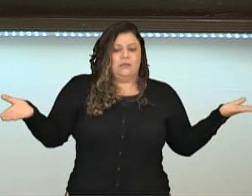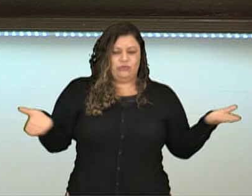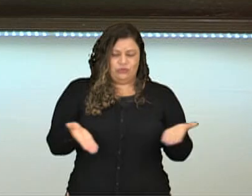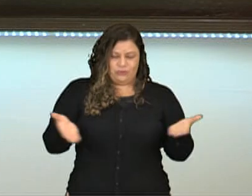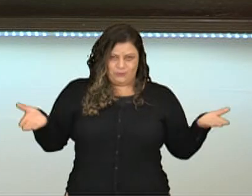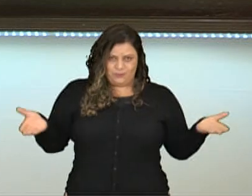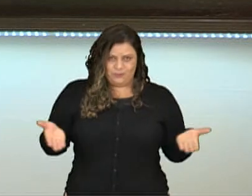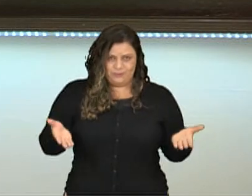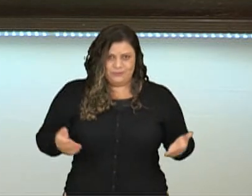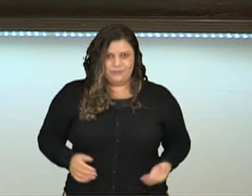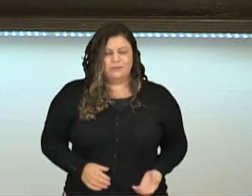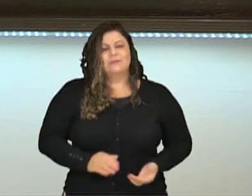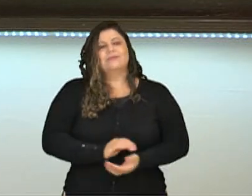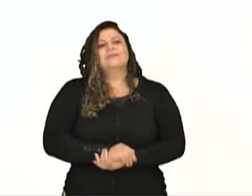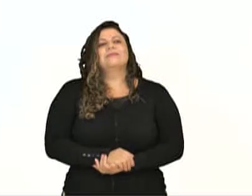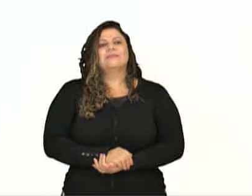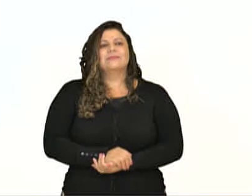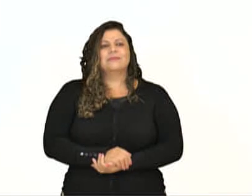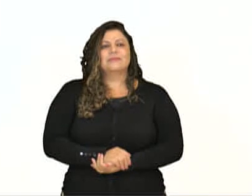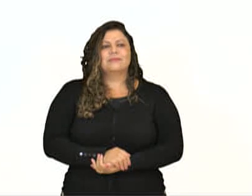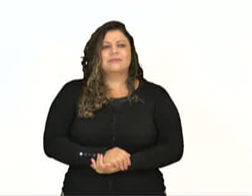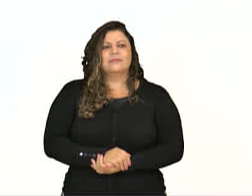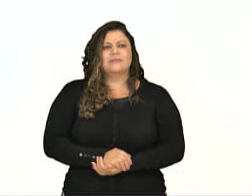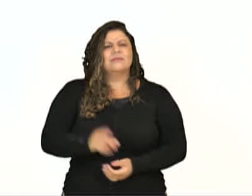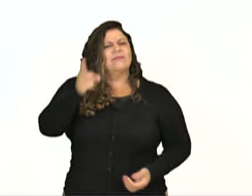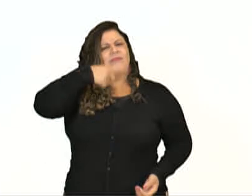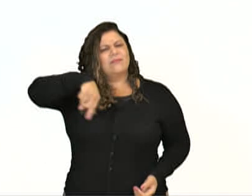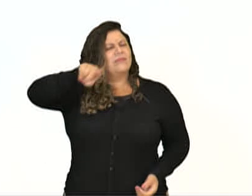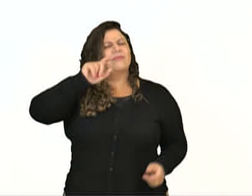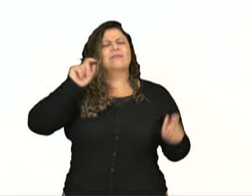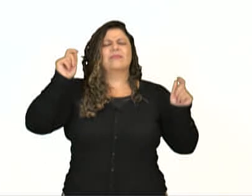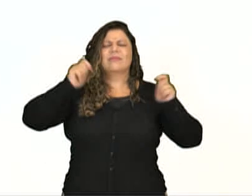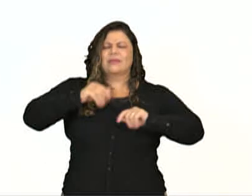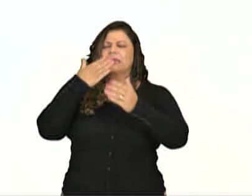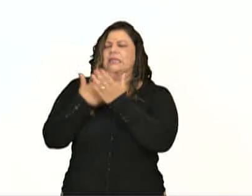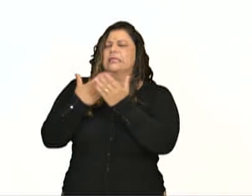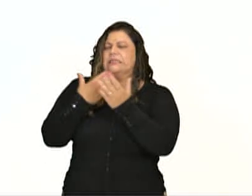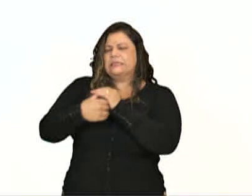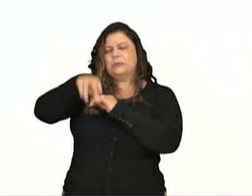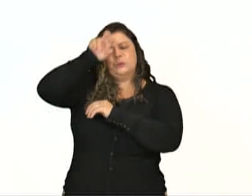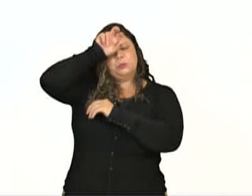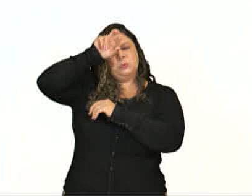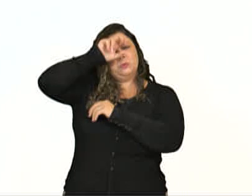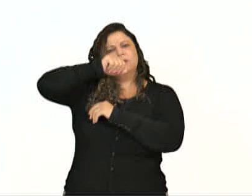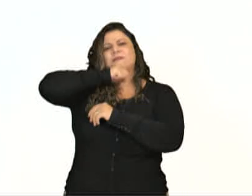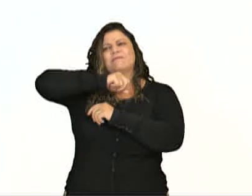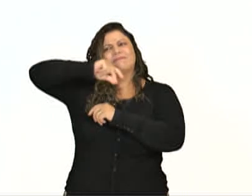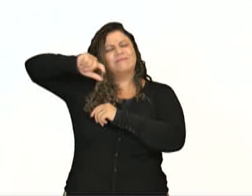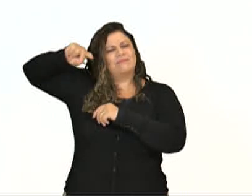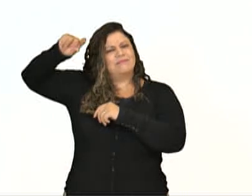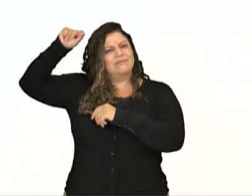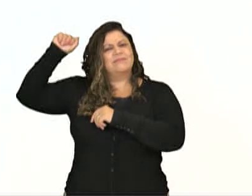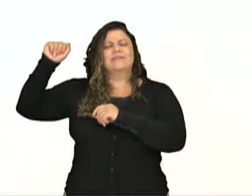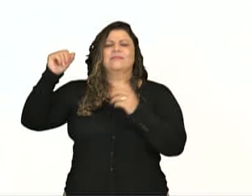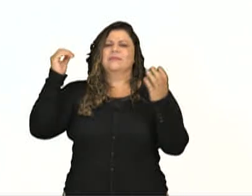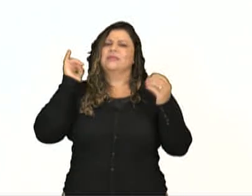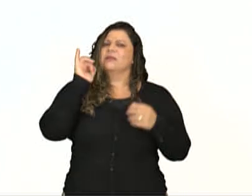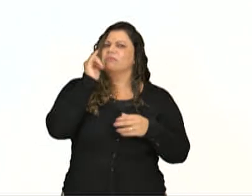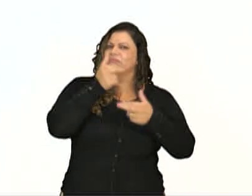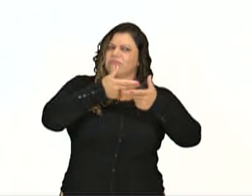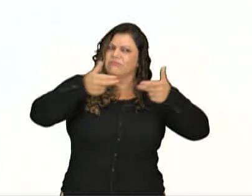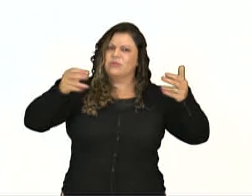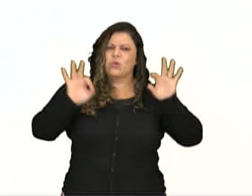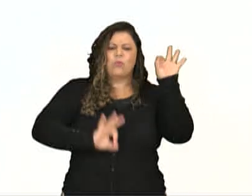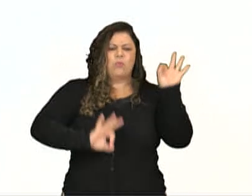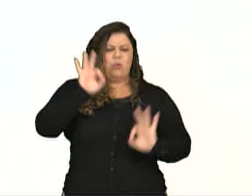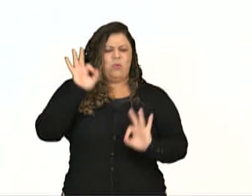Olha que bacana. Você considera que estudar a história do Egito Antigo levanta a discussão de como organizavam as